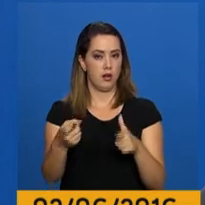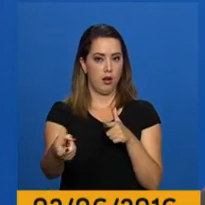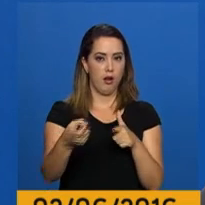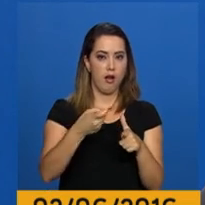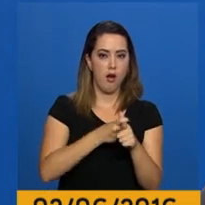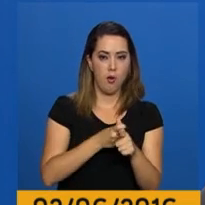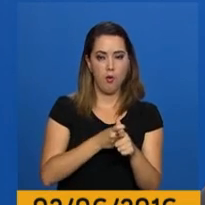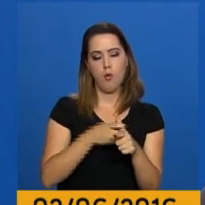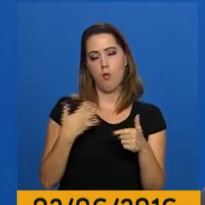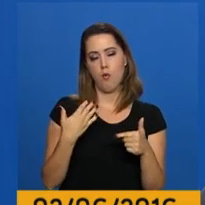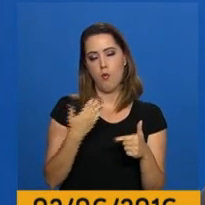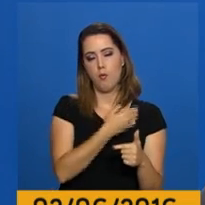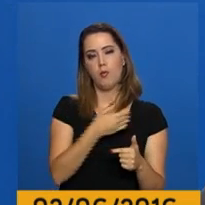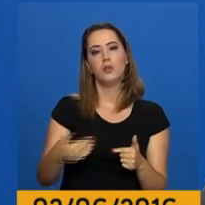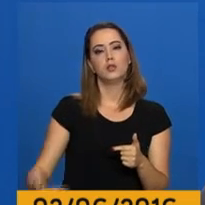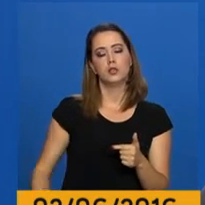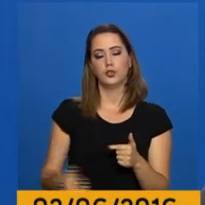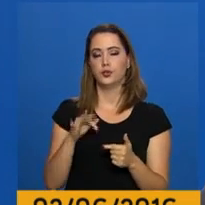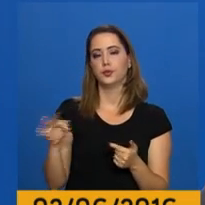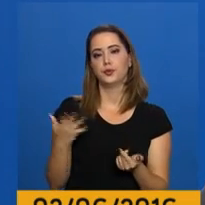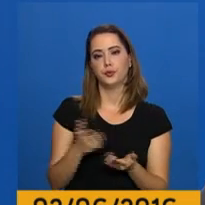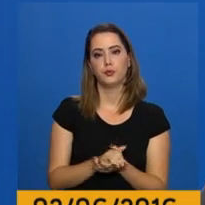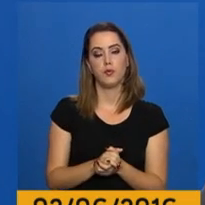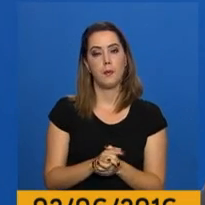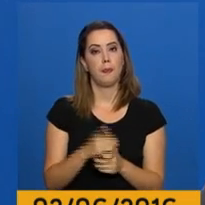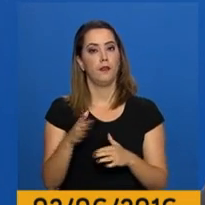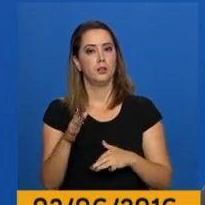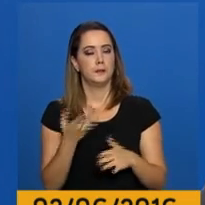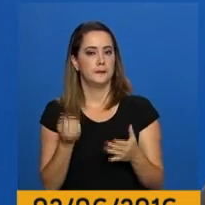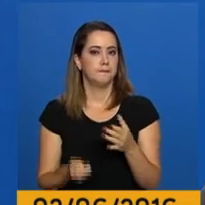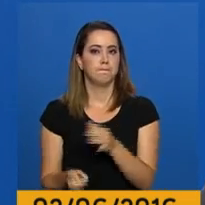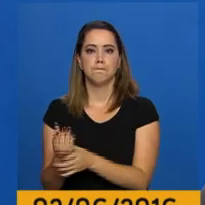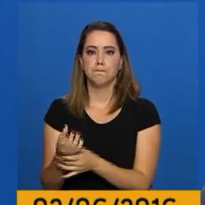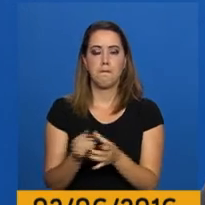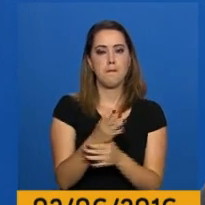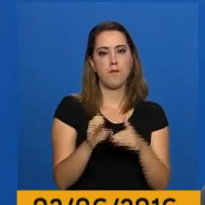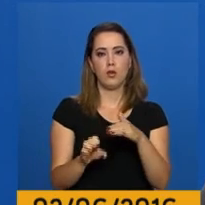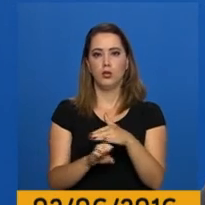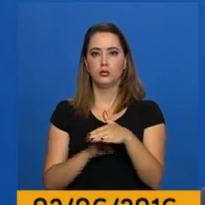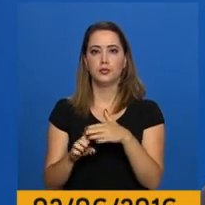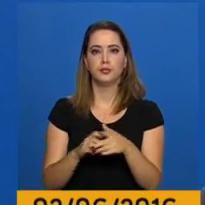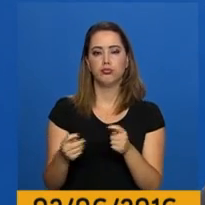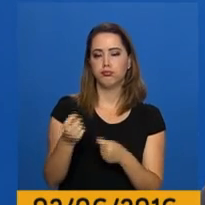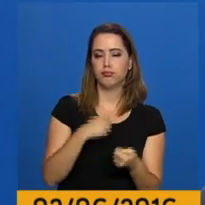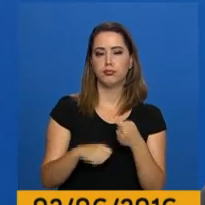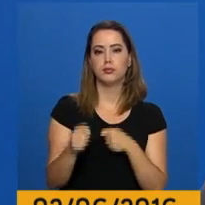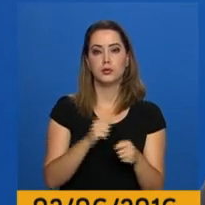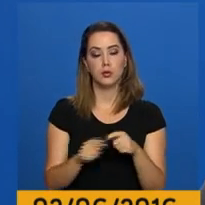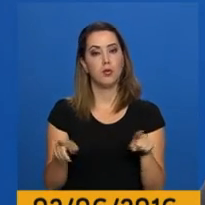Criando, né, no meio econômico e nos mercados, né, a